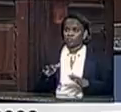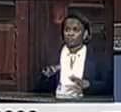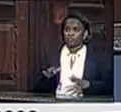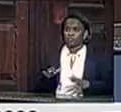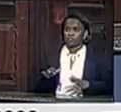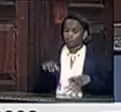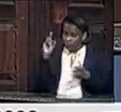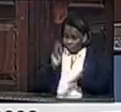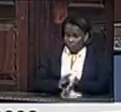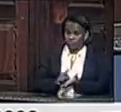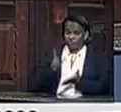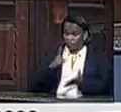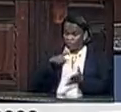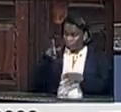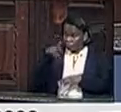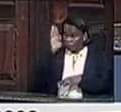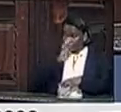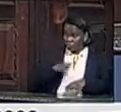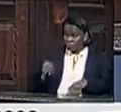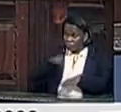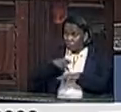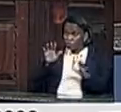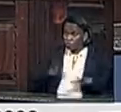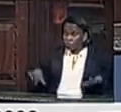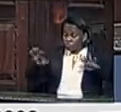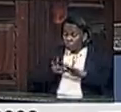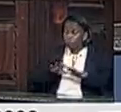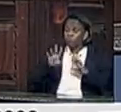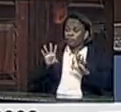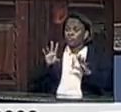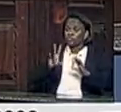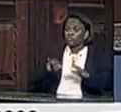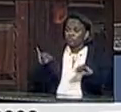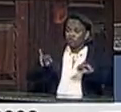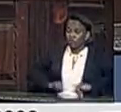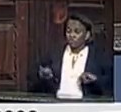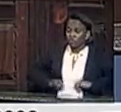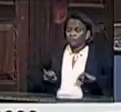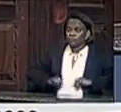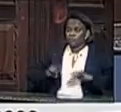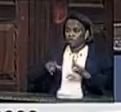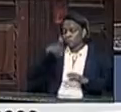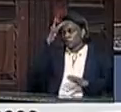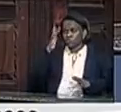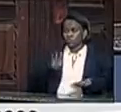federal vem defendendo. Está nas mídias sociais, em todas as redes,